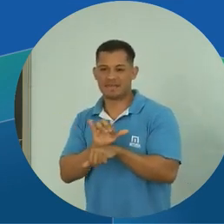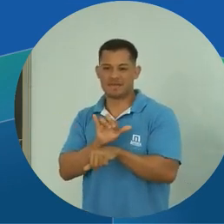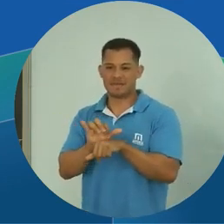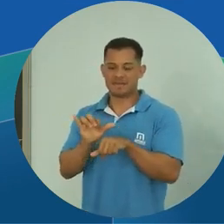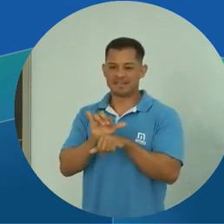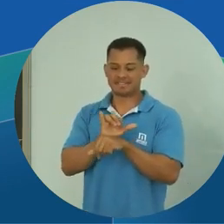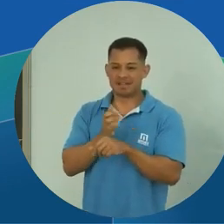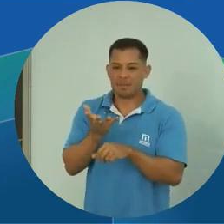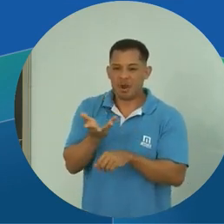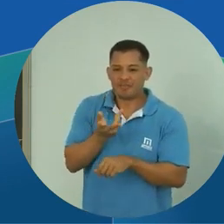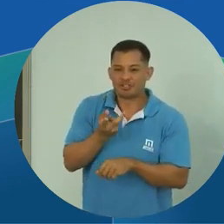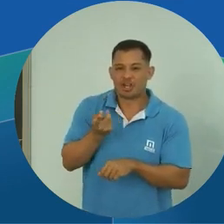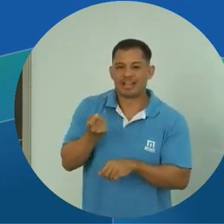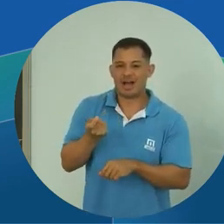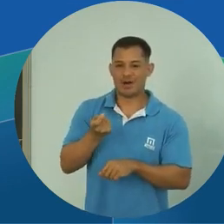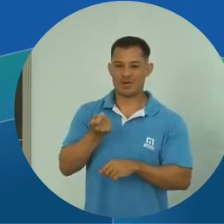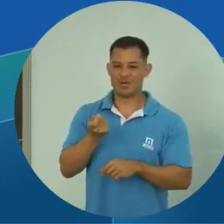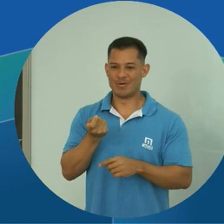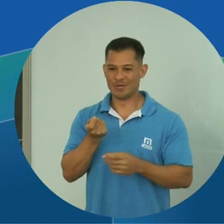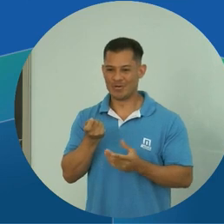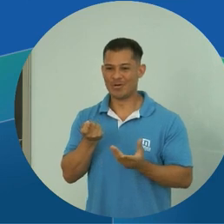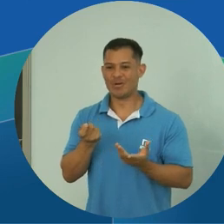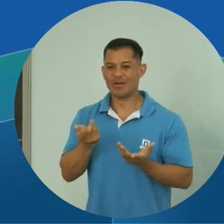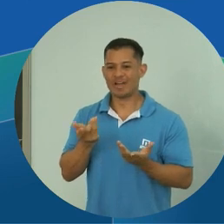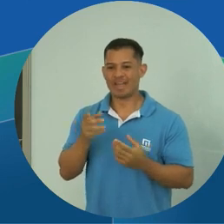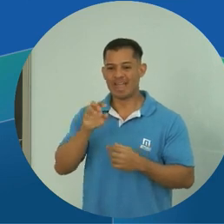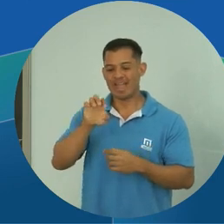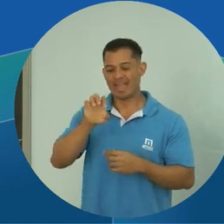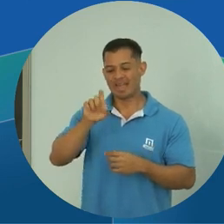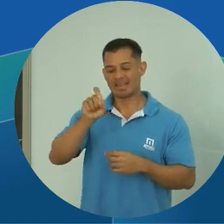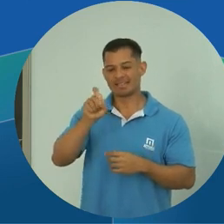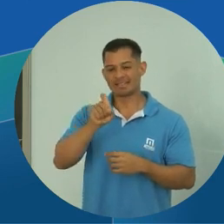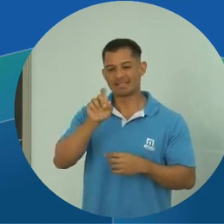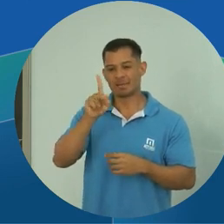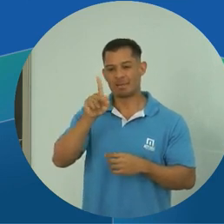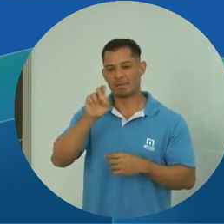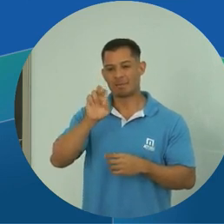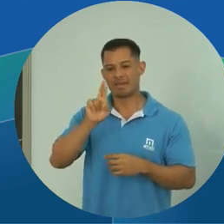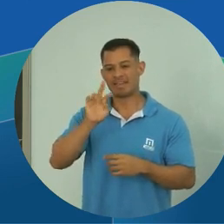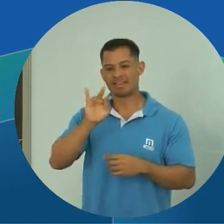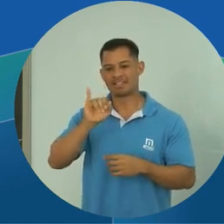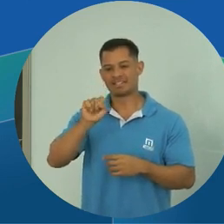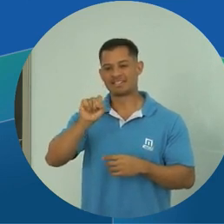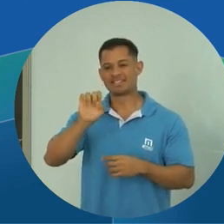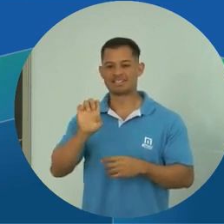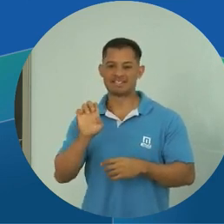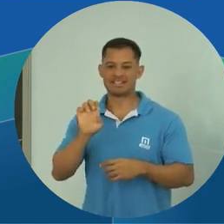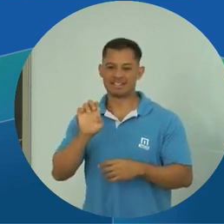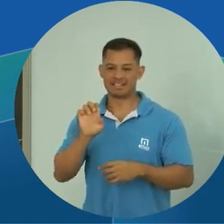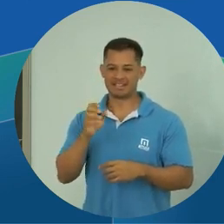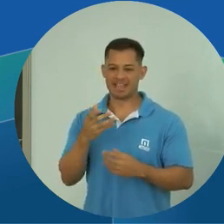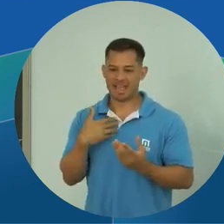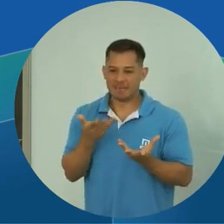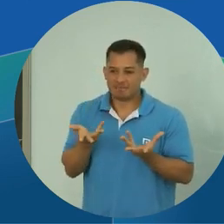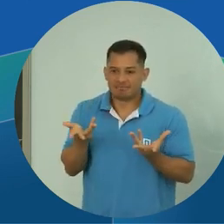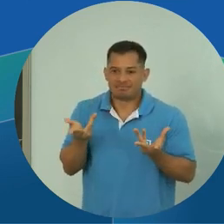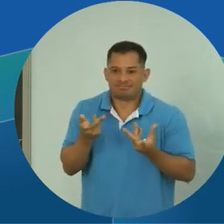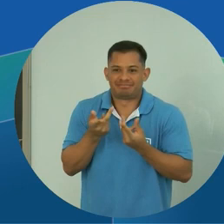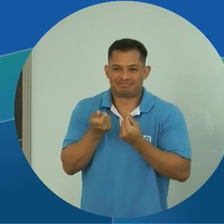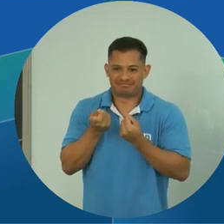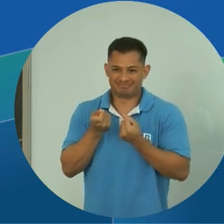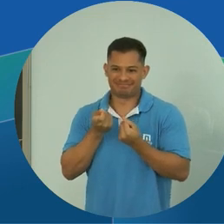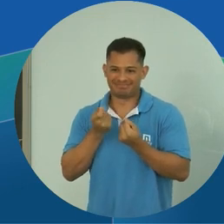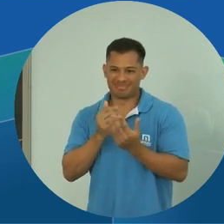uma atividade que a Gemaia faz rotineiramente, concretagens a longas distâncias. Não